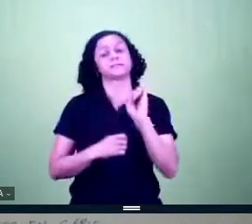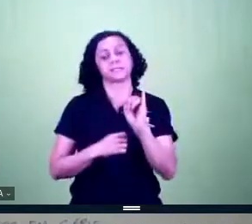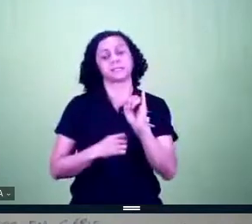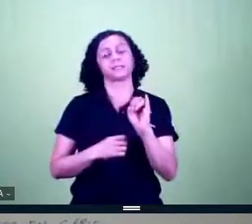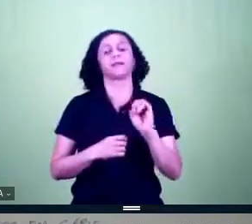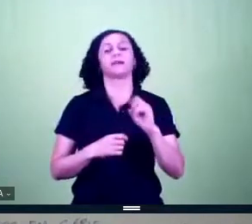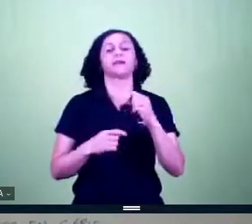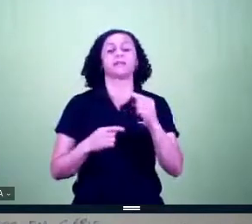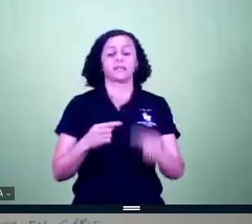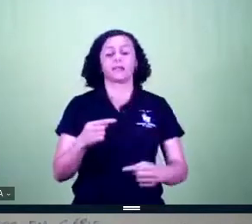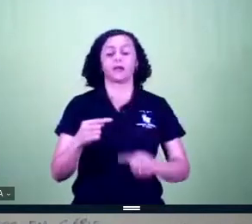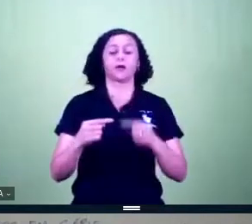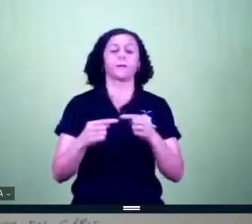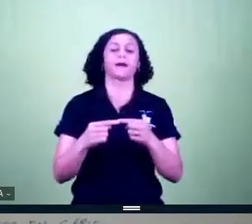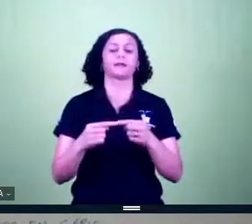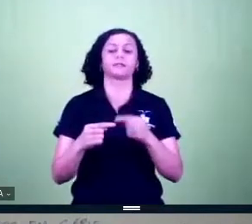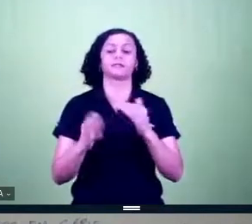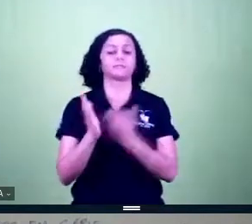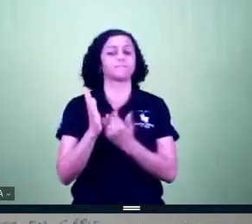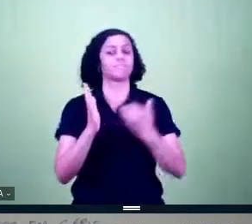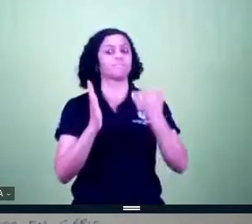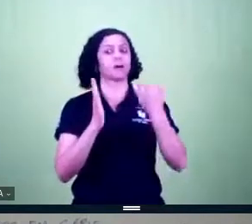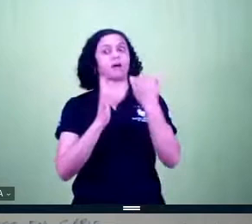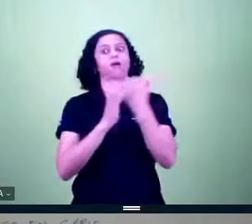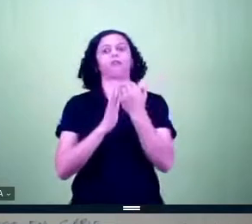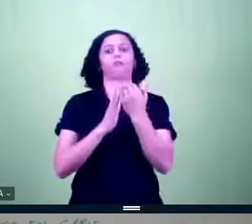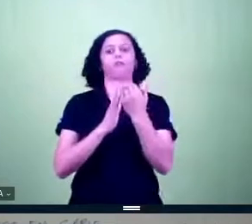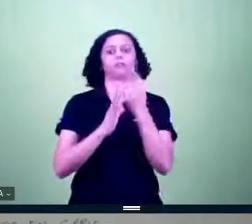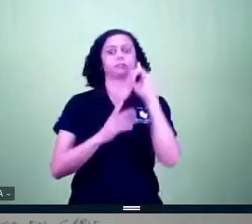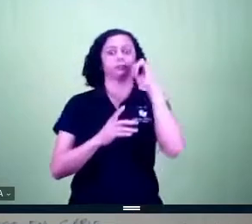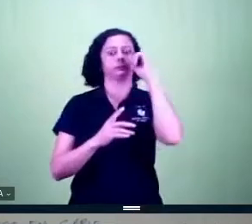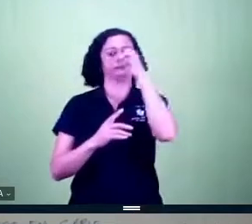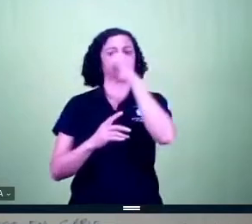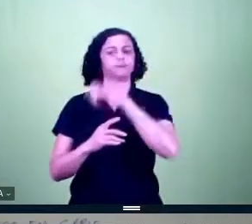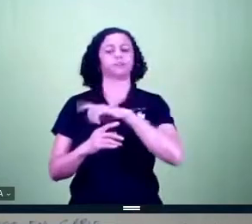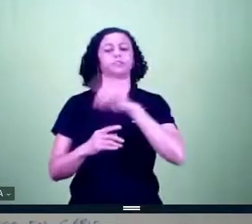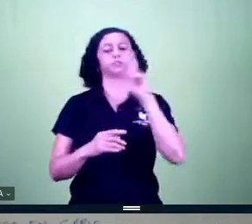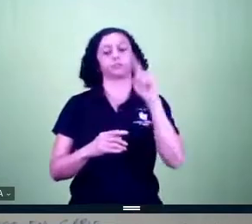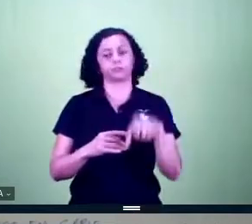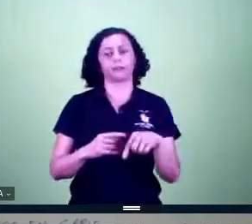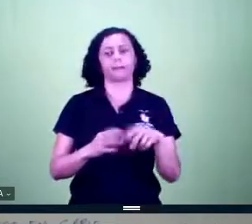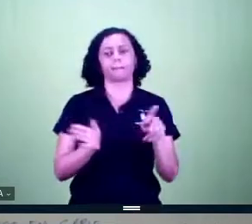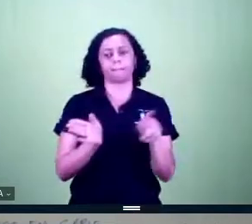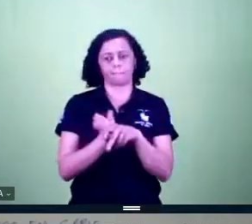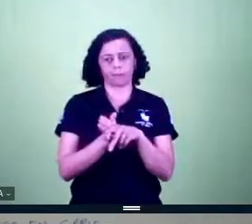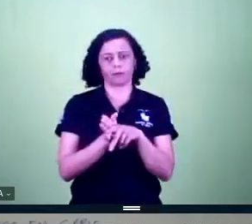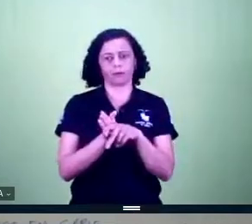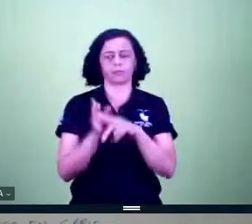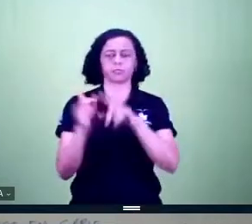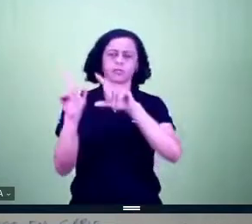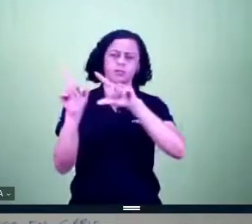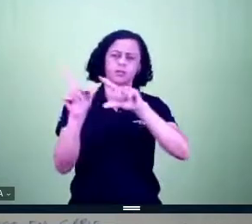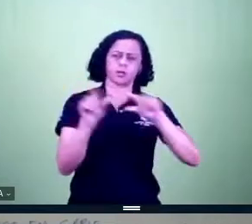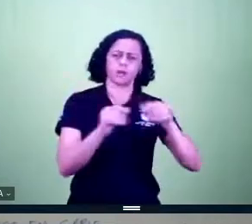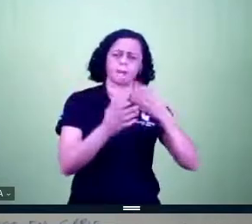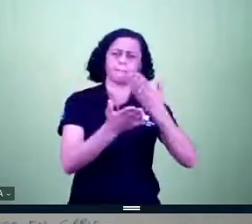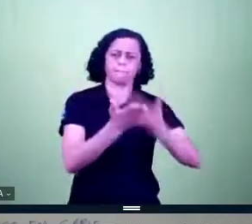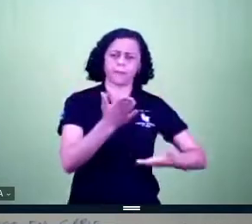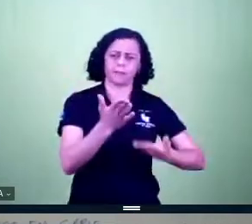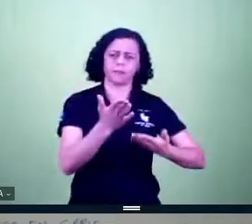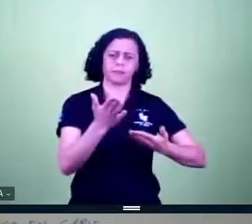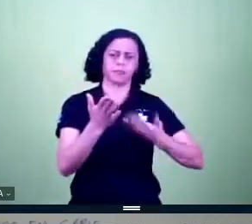maior, mais resistência, mais difícil, a queda de tensão também vai ser maior. Porque eu